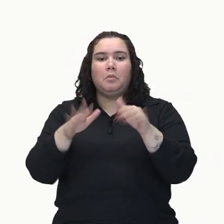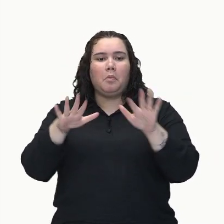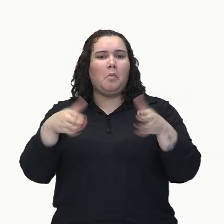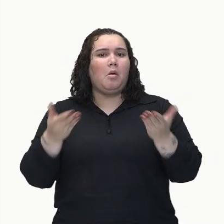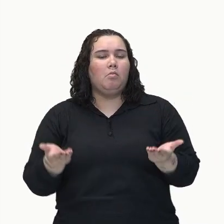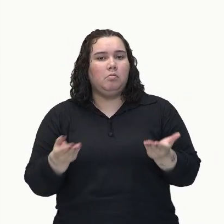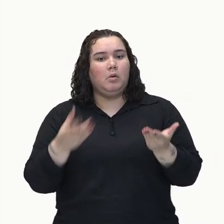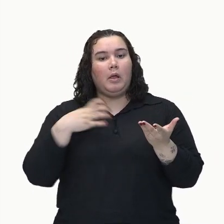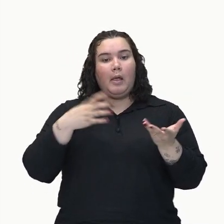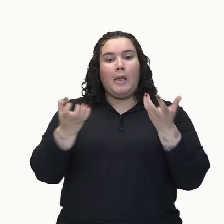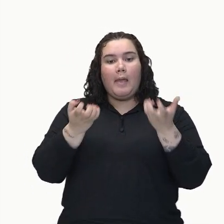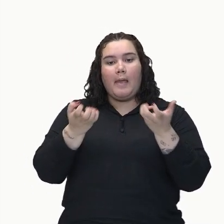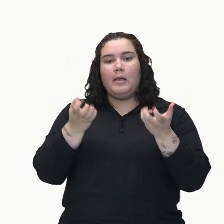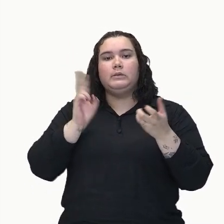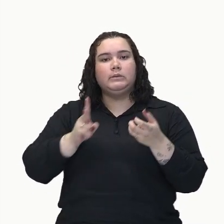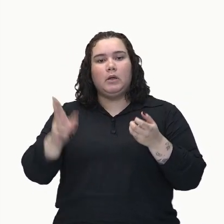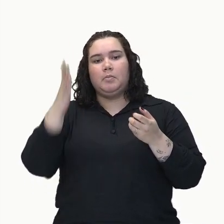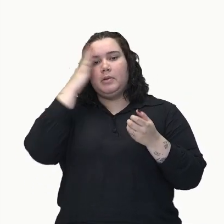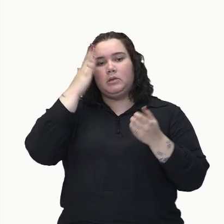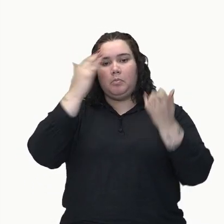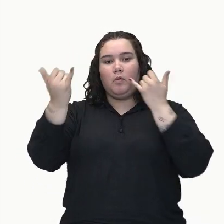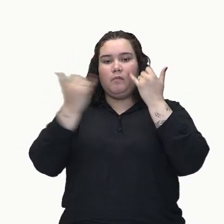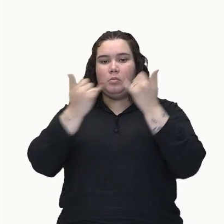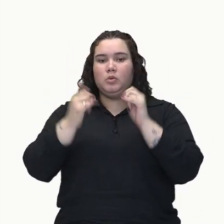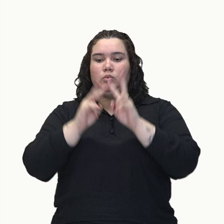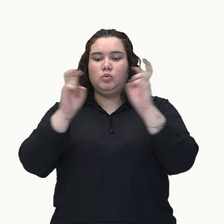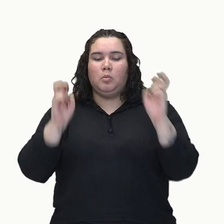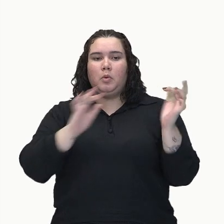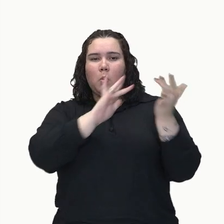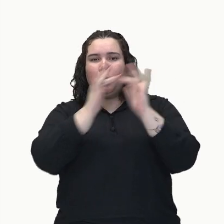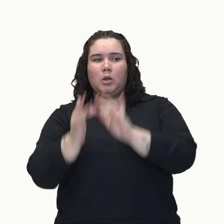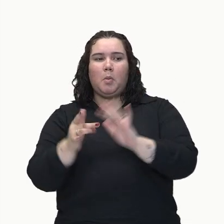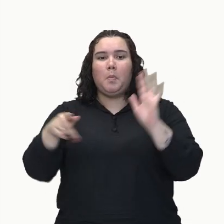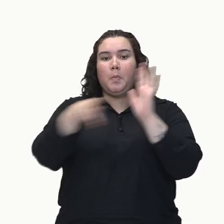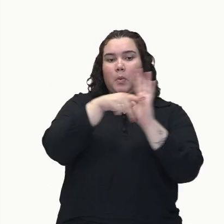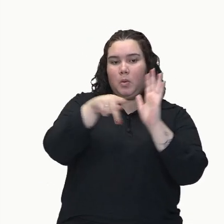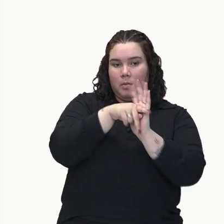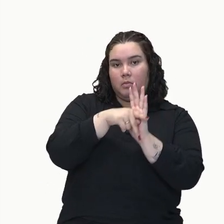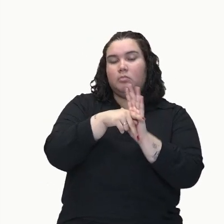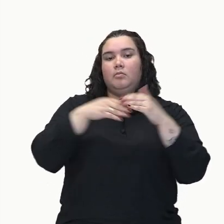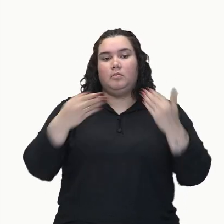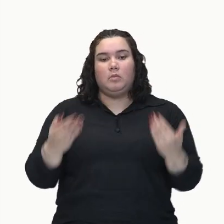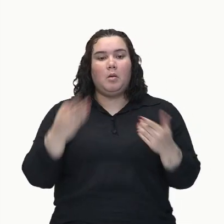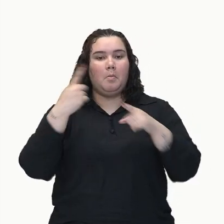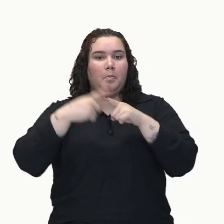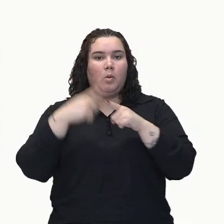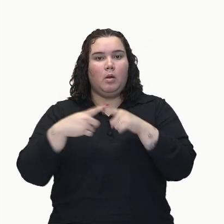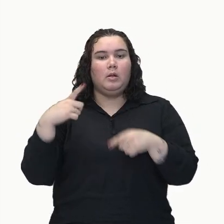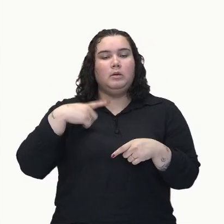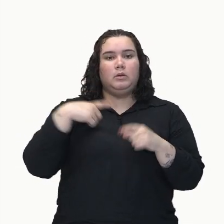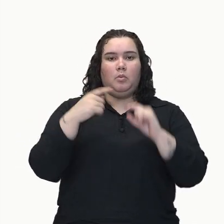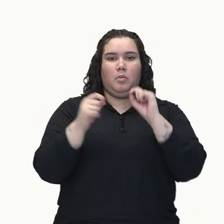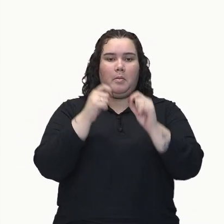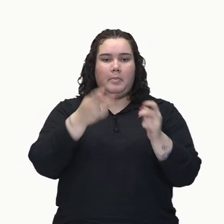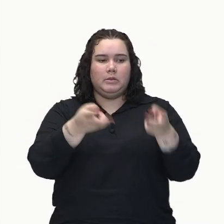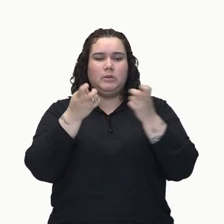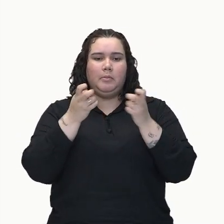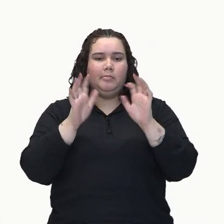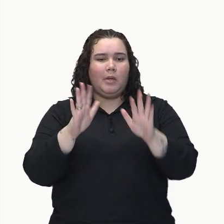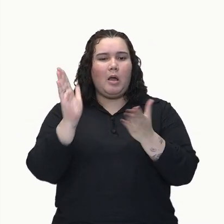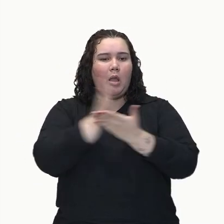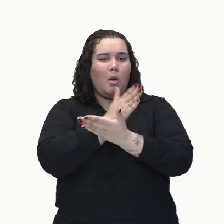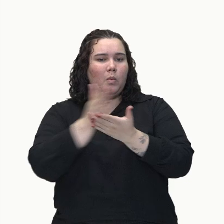Que deseja se manter informado sobre os acontecimentos que ocorrem em um contexto específico. E até porque se torna raro alguns gêneros em